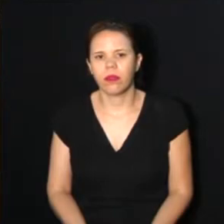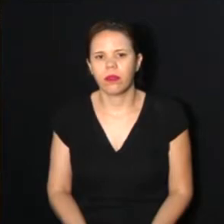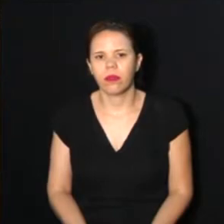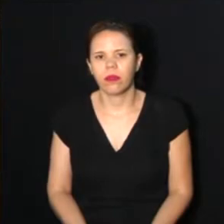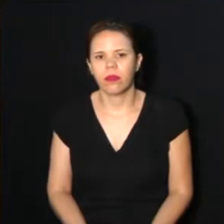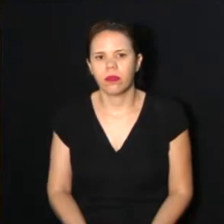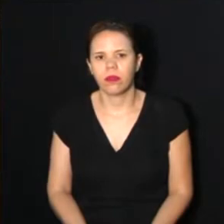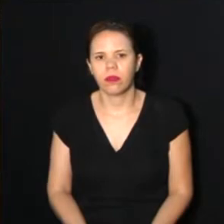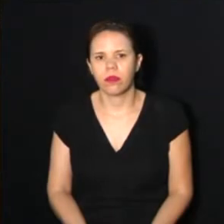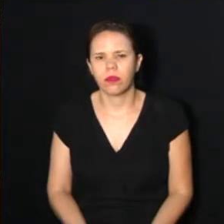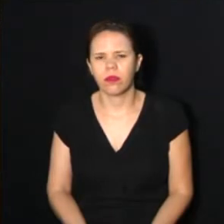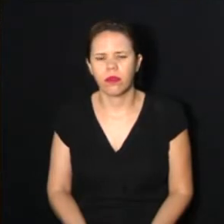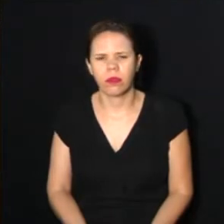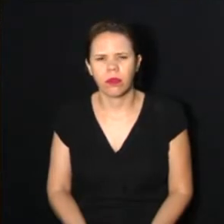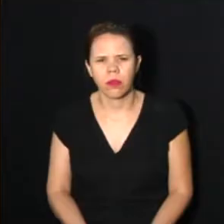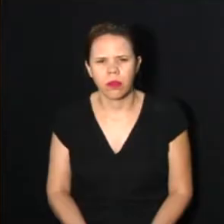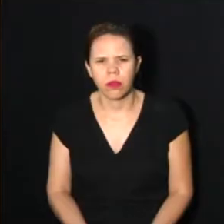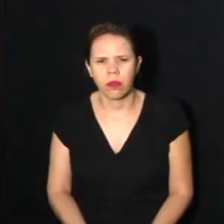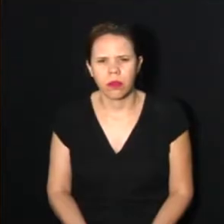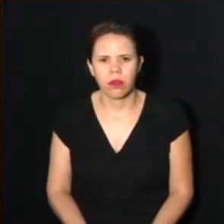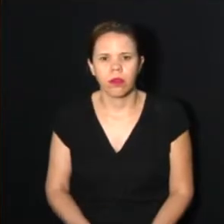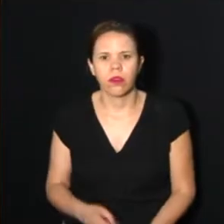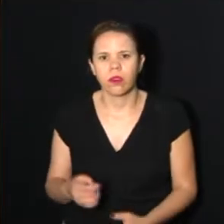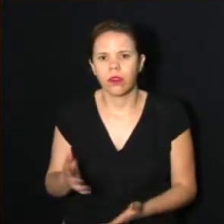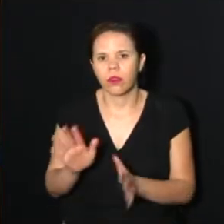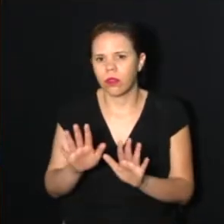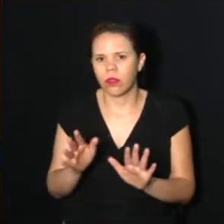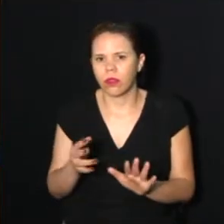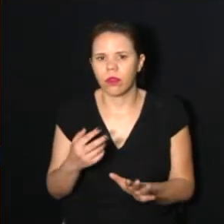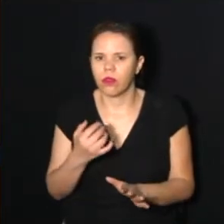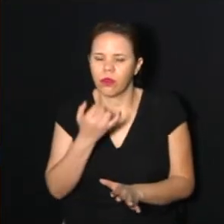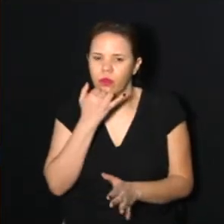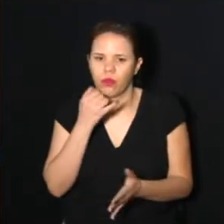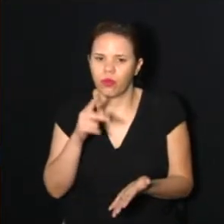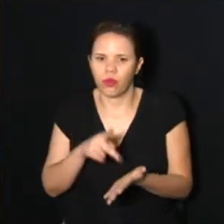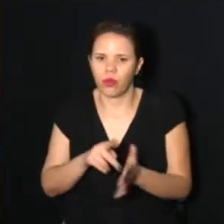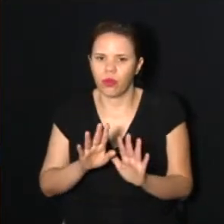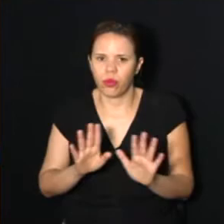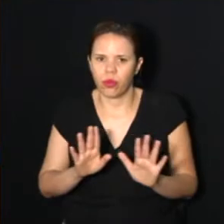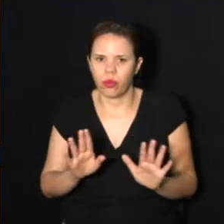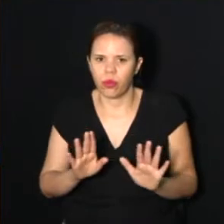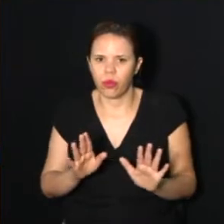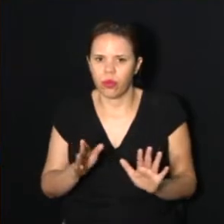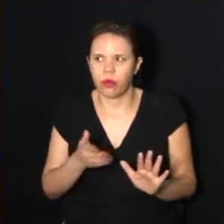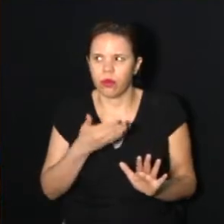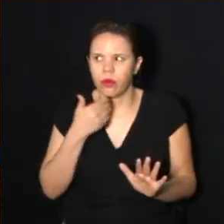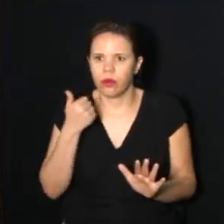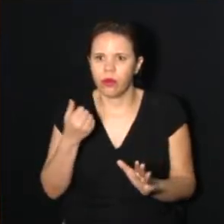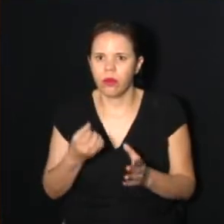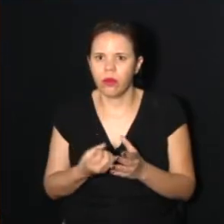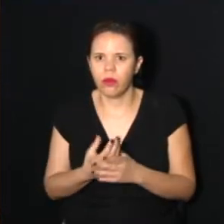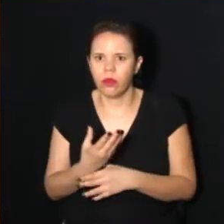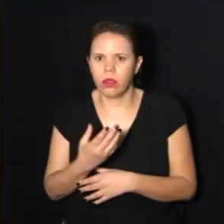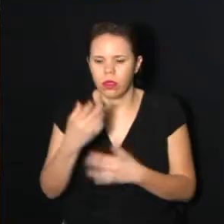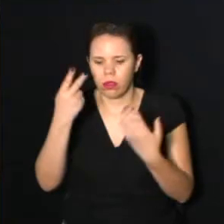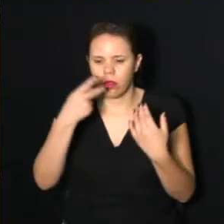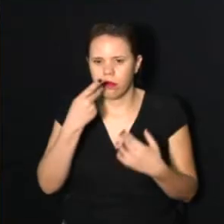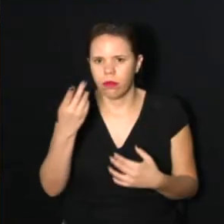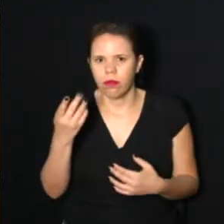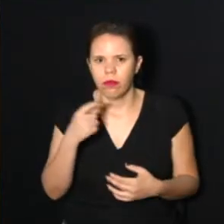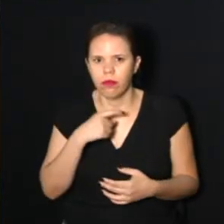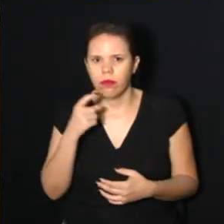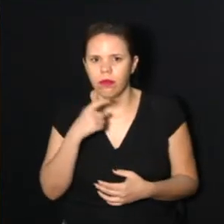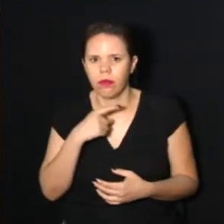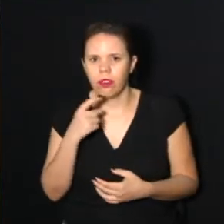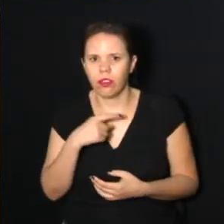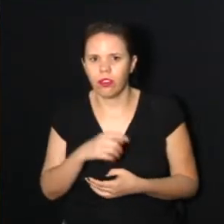Faço eu gostaria, solução. Senhor presidente, mas essa desculpa não é a verdadeira. Não, só olha bem. Vamos inventar uma melhor. O senhor está falando que eu estou mentindo aqui? Senhor, primeiro,